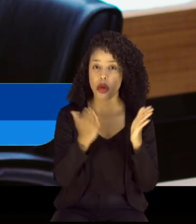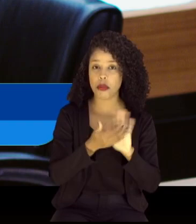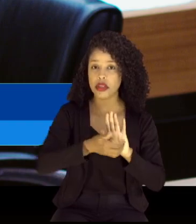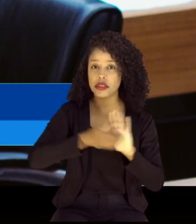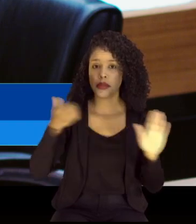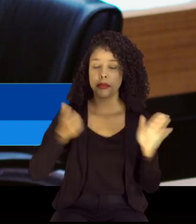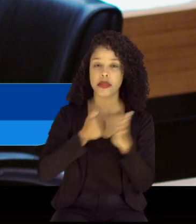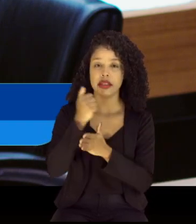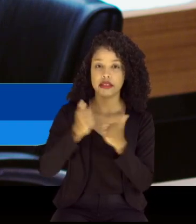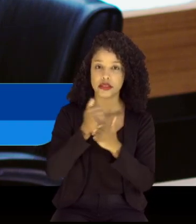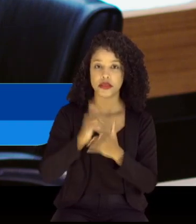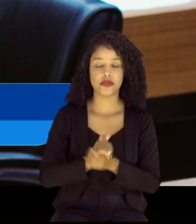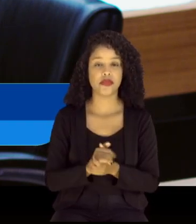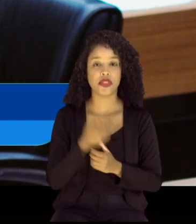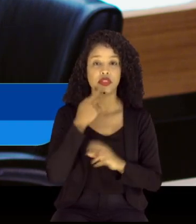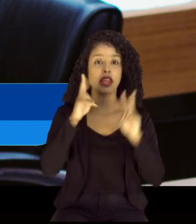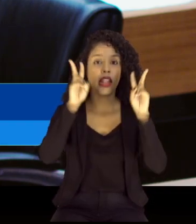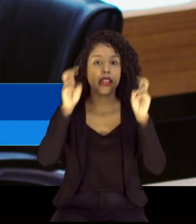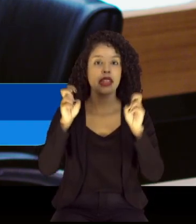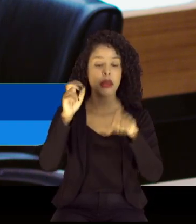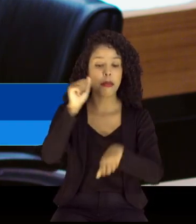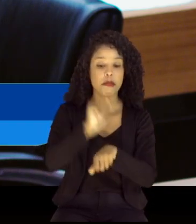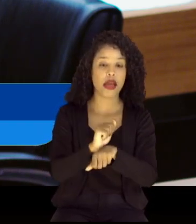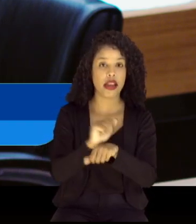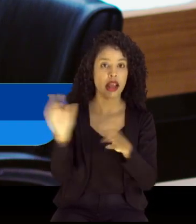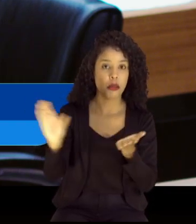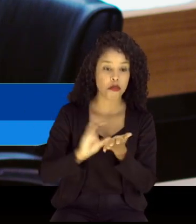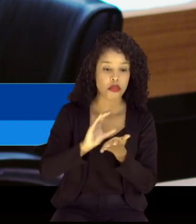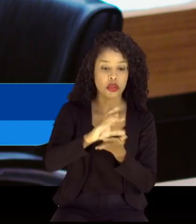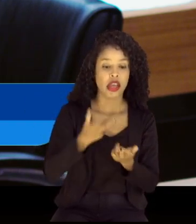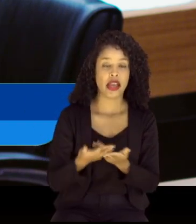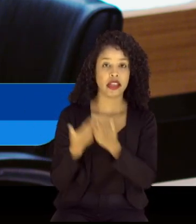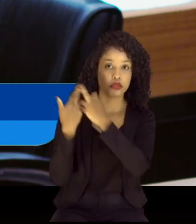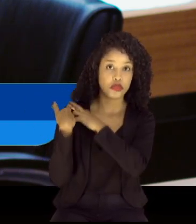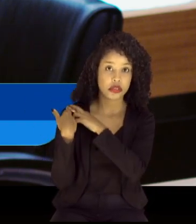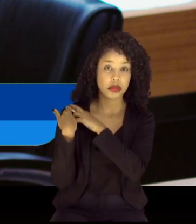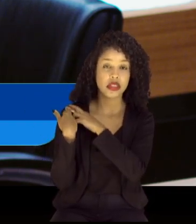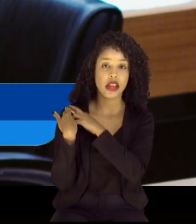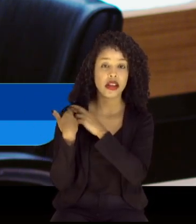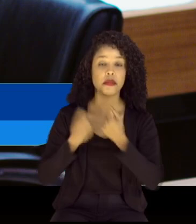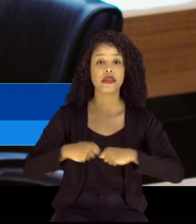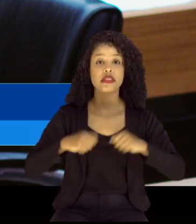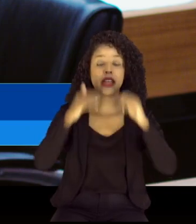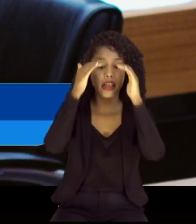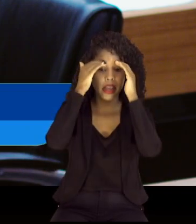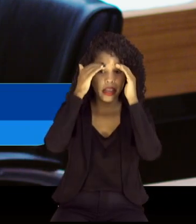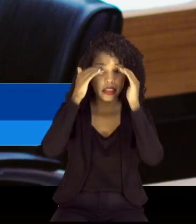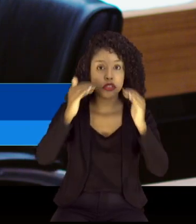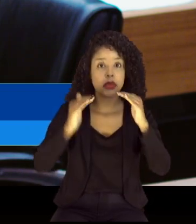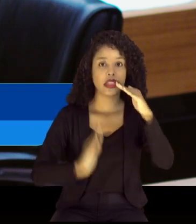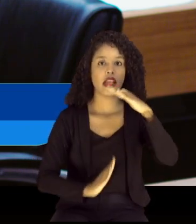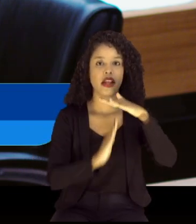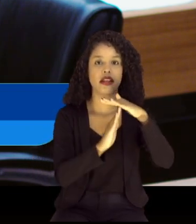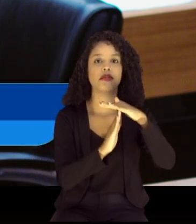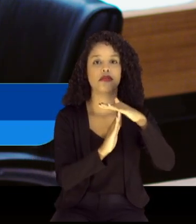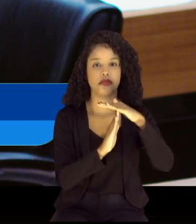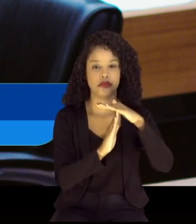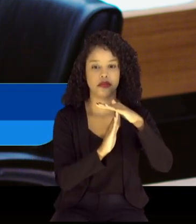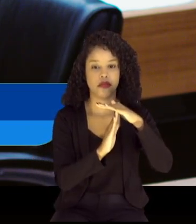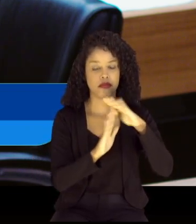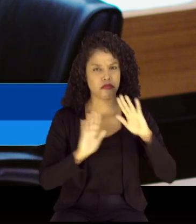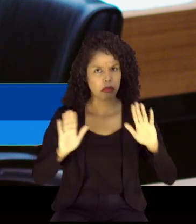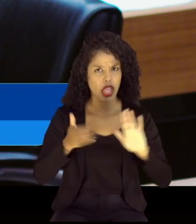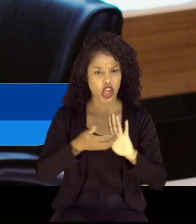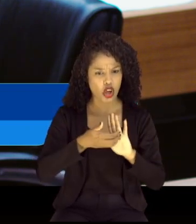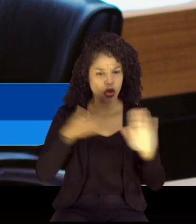fala de congelamento do orçamento, responsabilidade fiscal, é importante que a gente tenha que respeitar, inclusive, os tetos estabelecidos, mas não